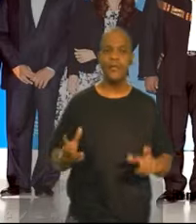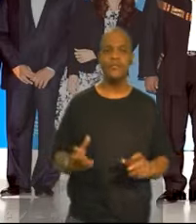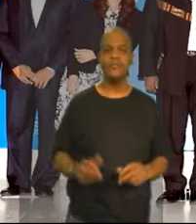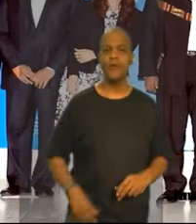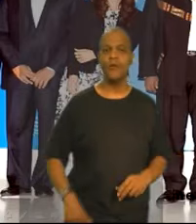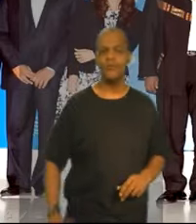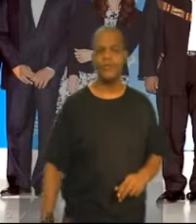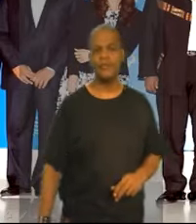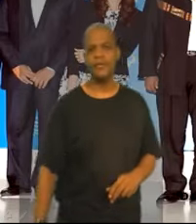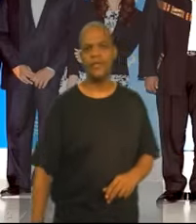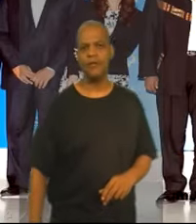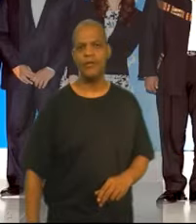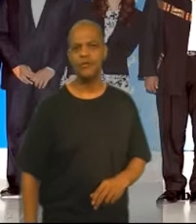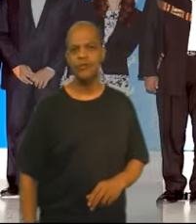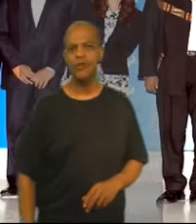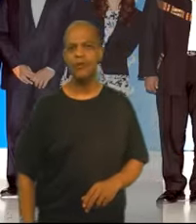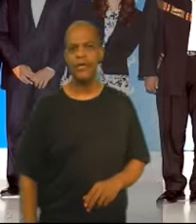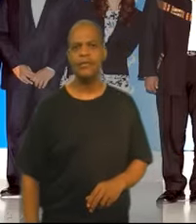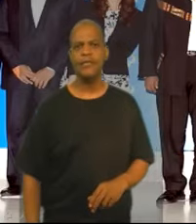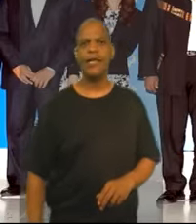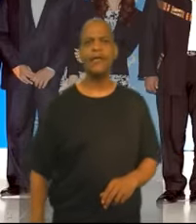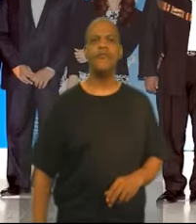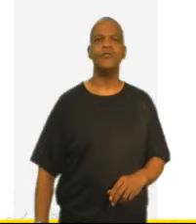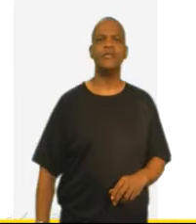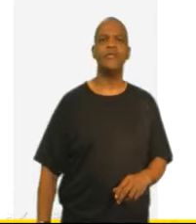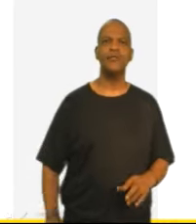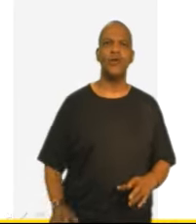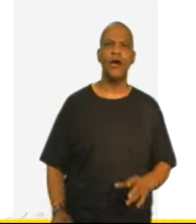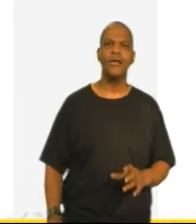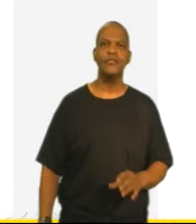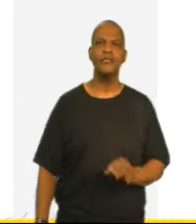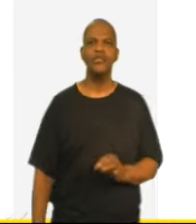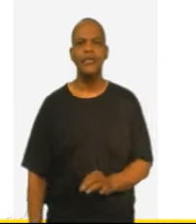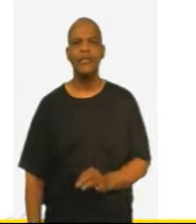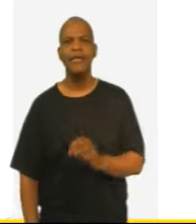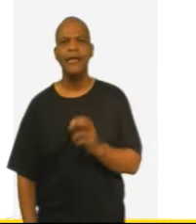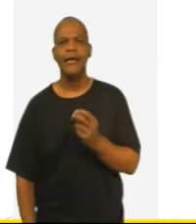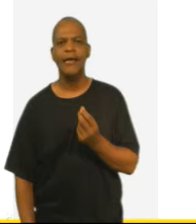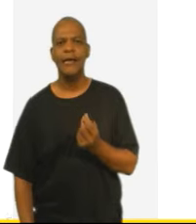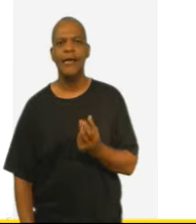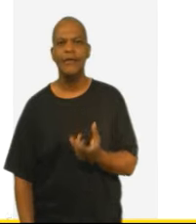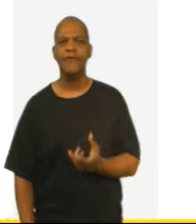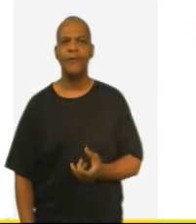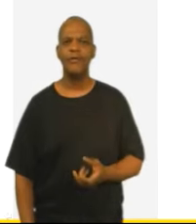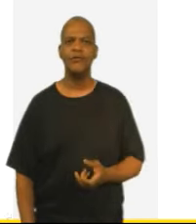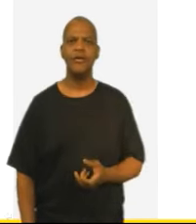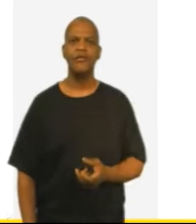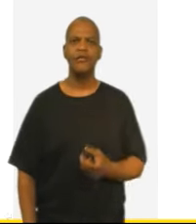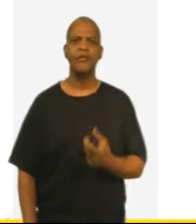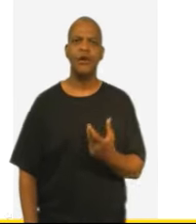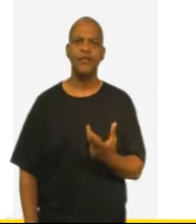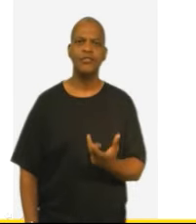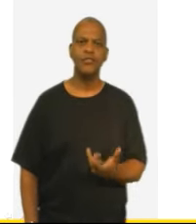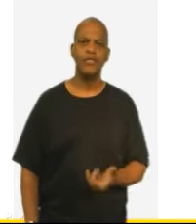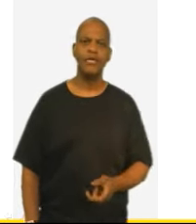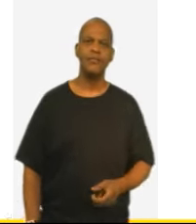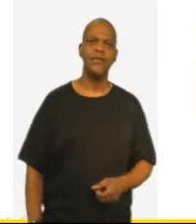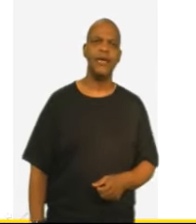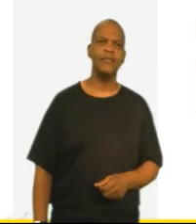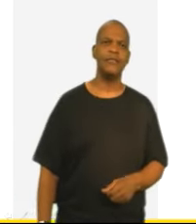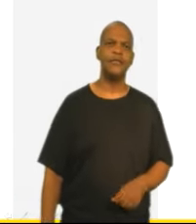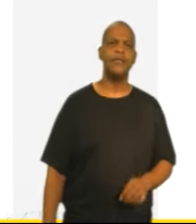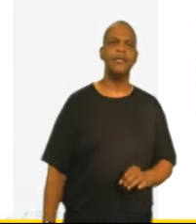cooperação. Nesse encontro de presidentes da Unasul, o que que você tem? Você tem trocas de informações, trocas